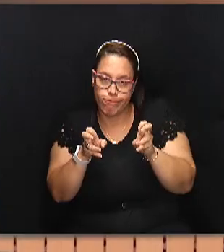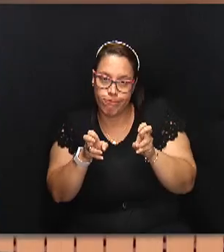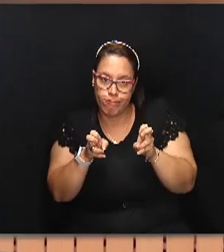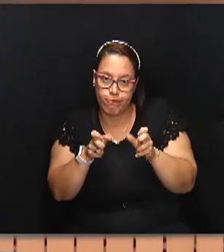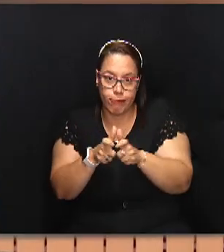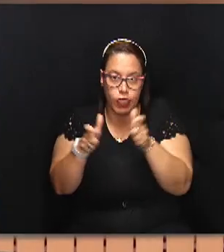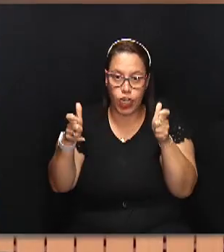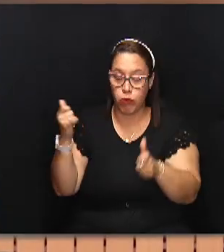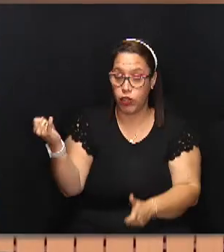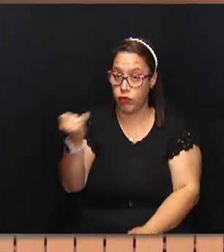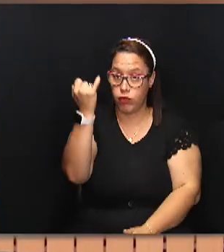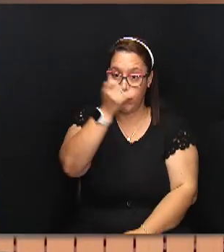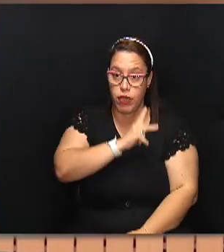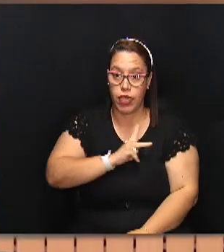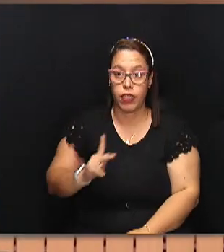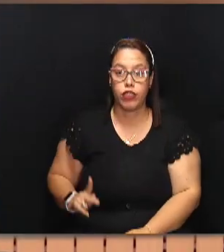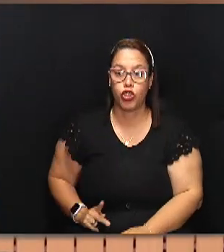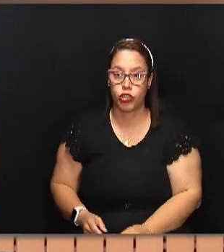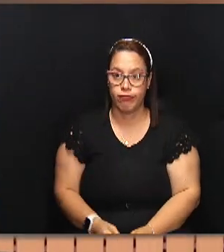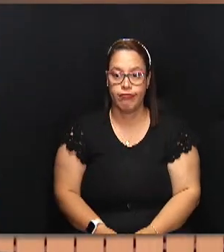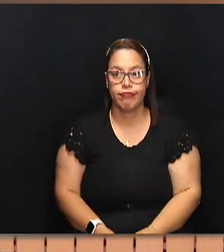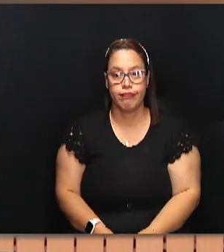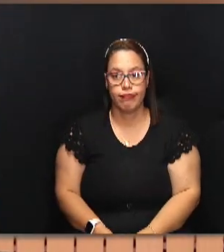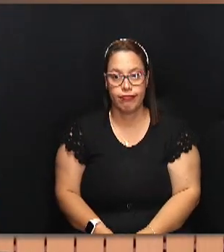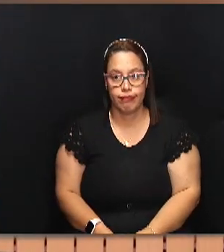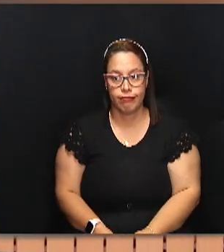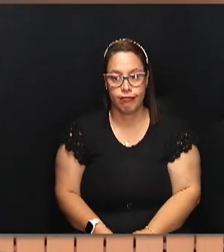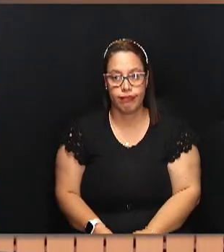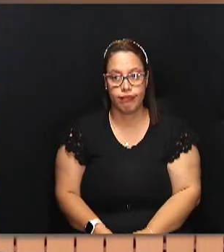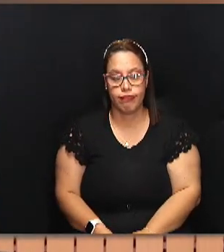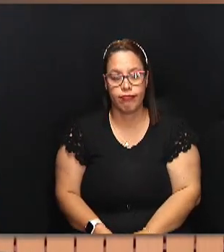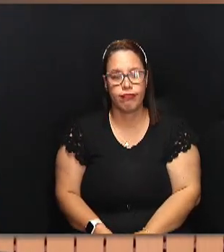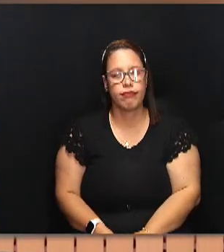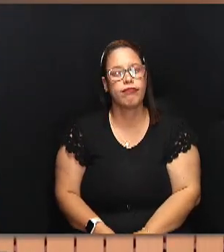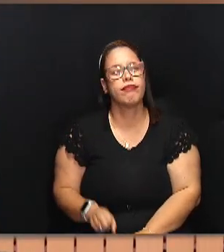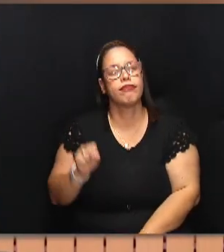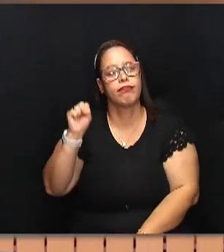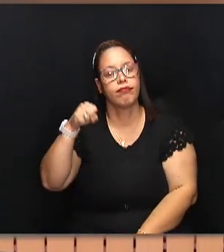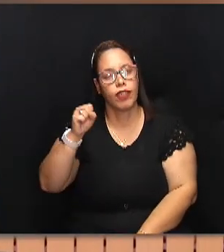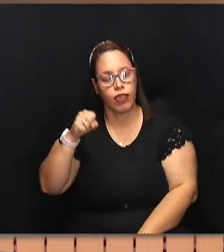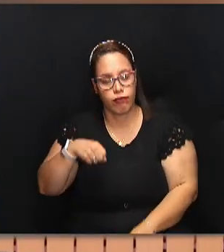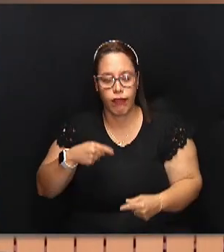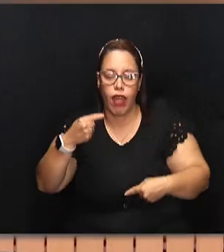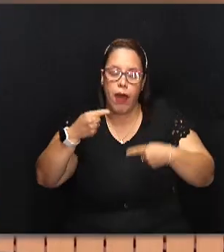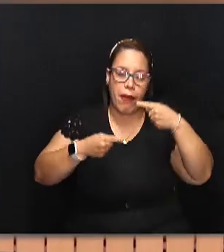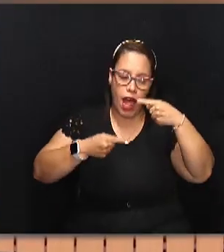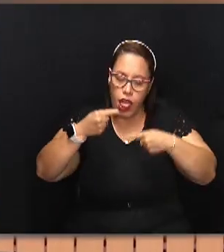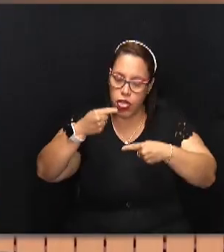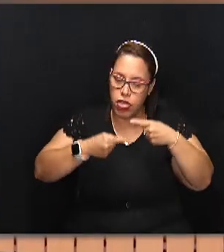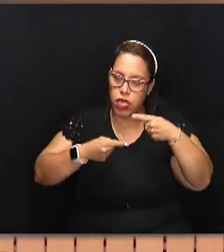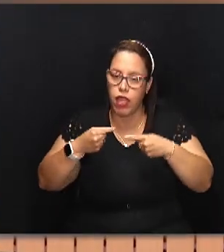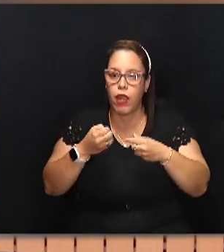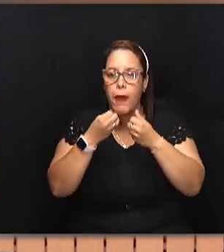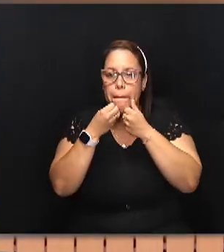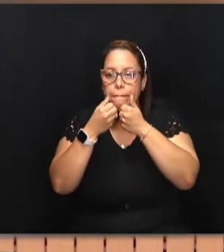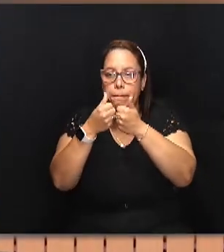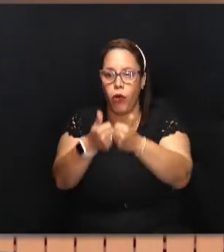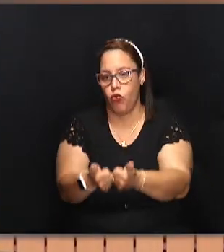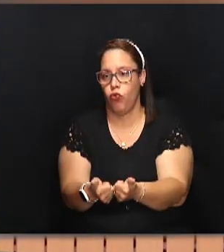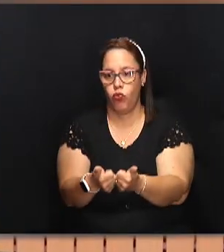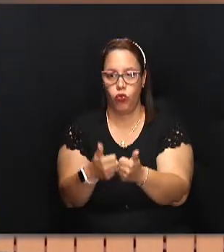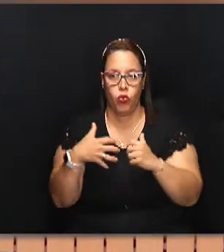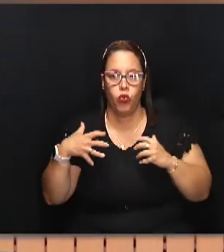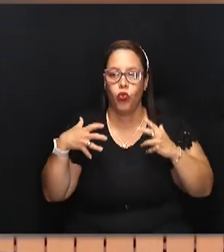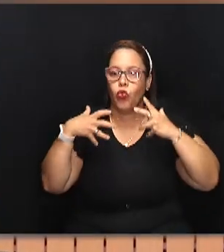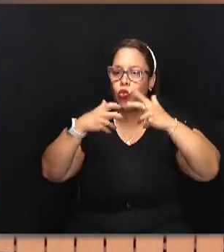tamanha relevância, presidente. É algo que nós temos sim que debater aqui, e que bom, né, que todos